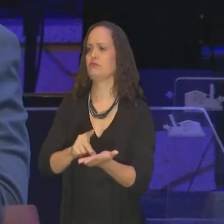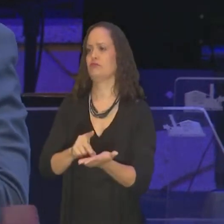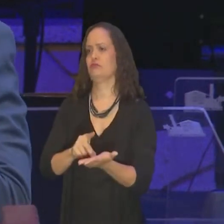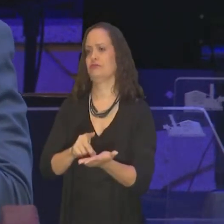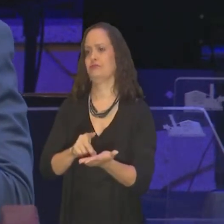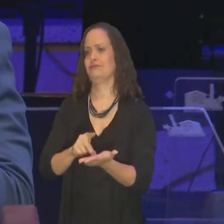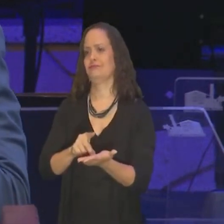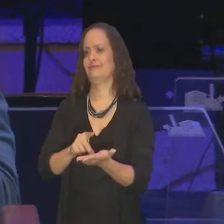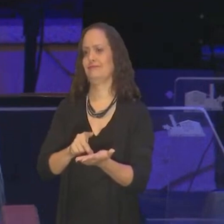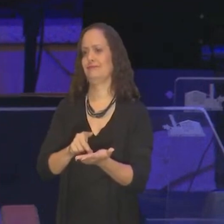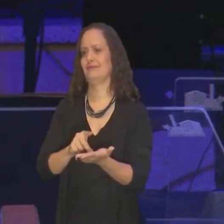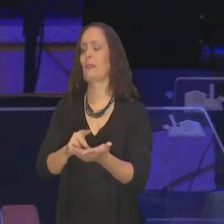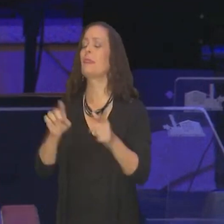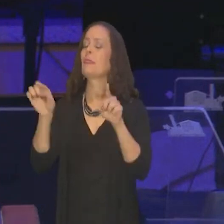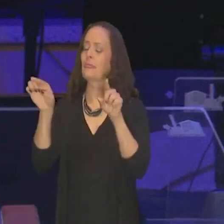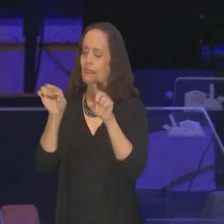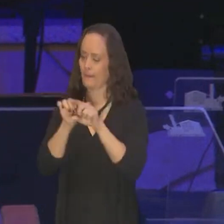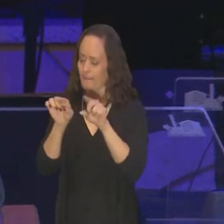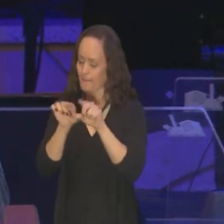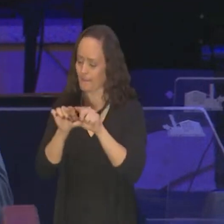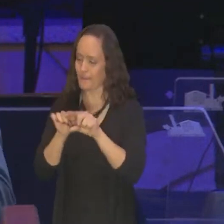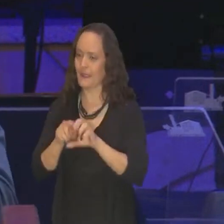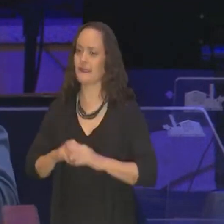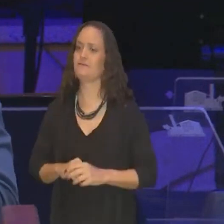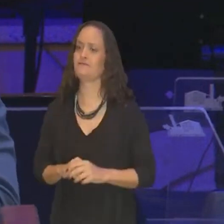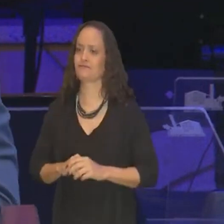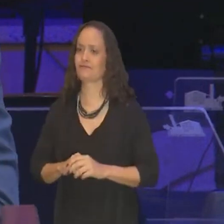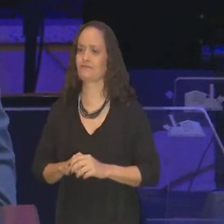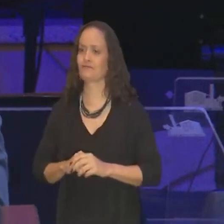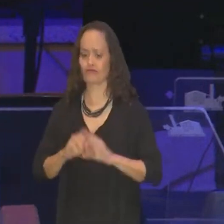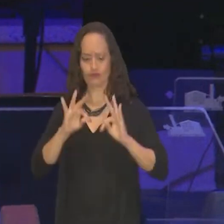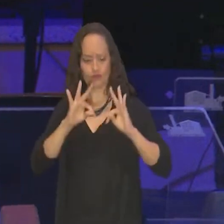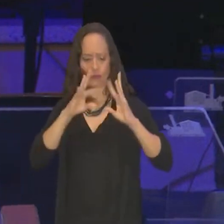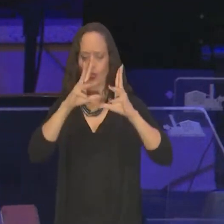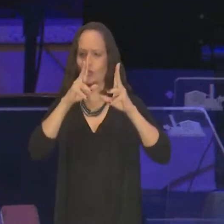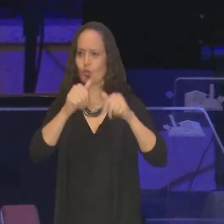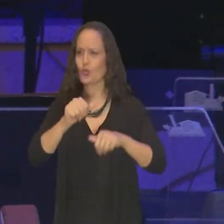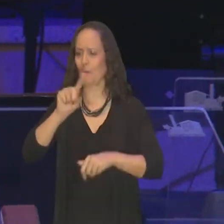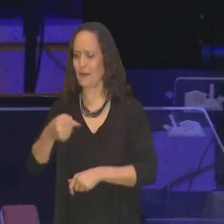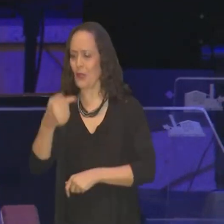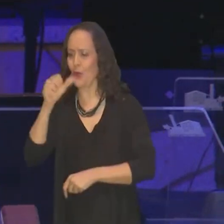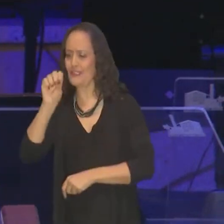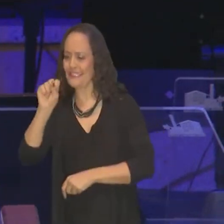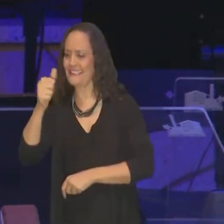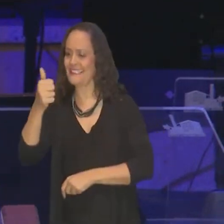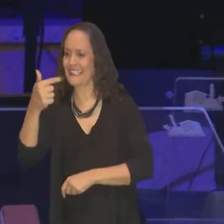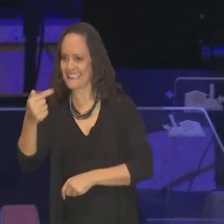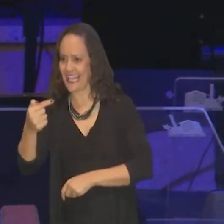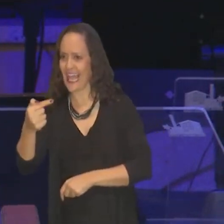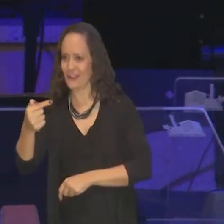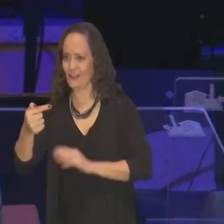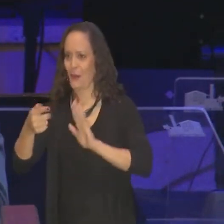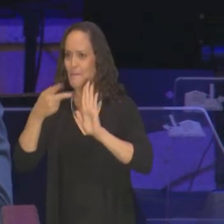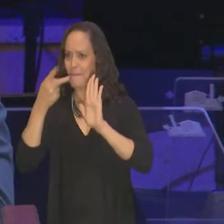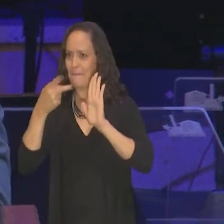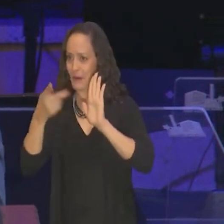E parte destas predições, do total de 1817 predições na Bíblia,